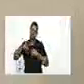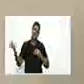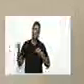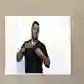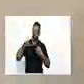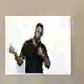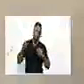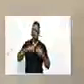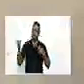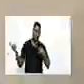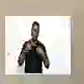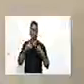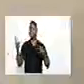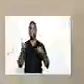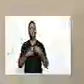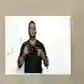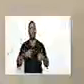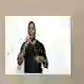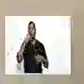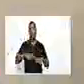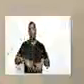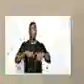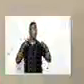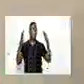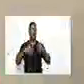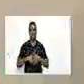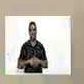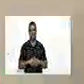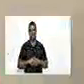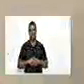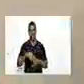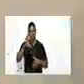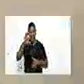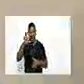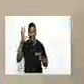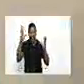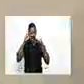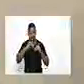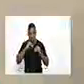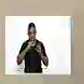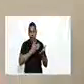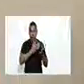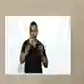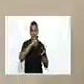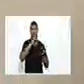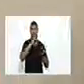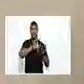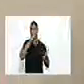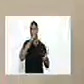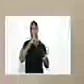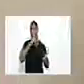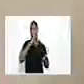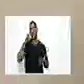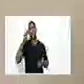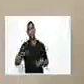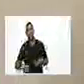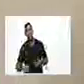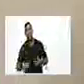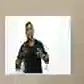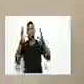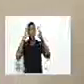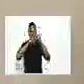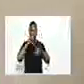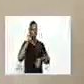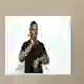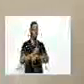conta e na essa terminou 9 hor da noite que são pessoal da manhã o pessoal da tarde e da noite foi parar